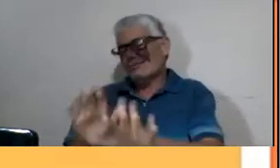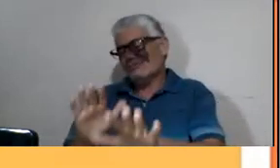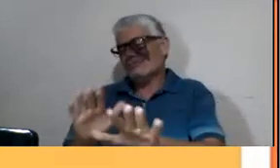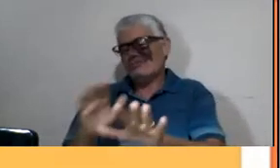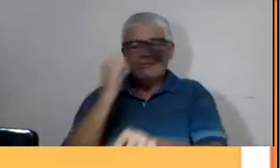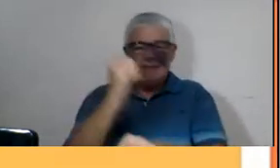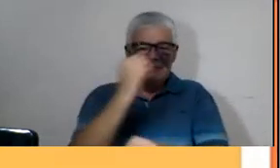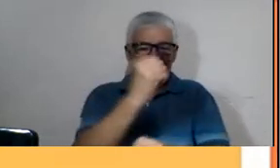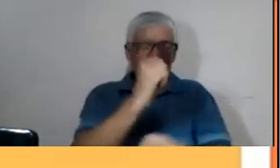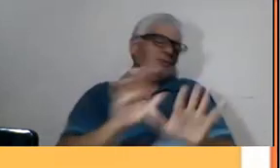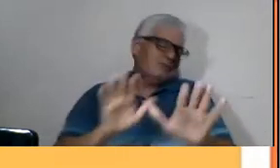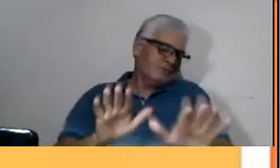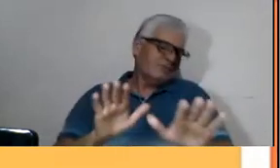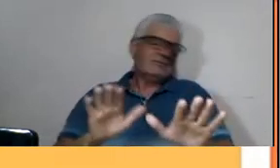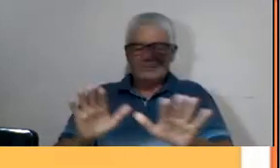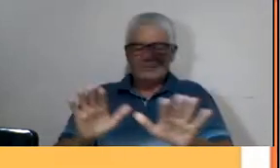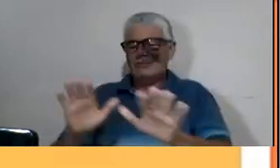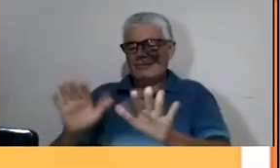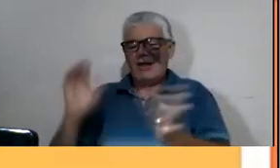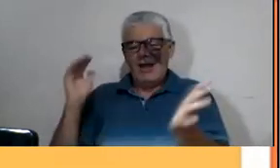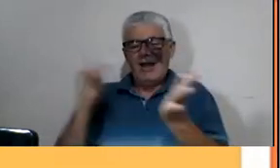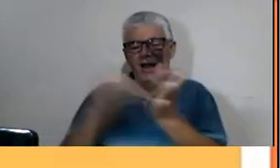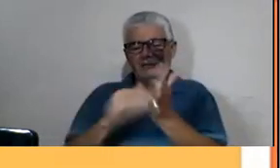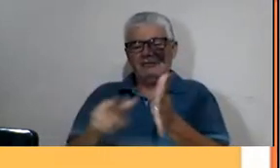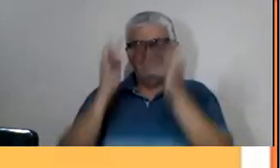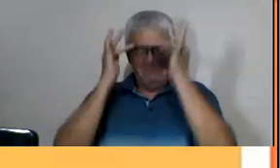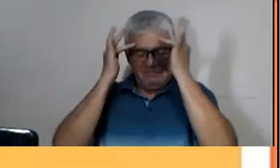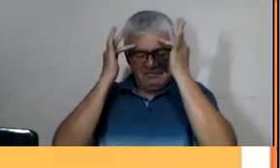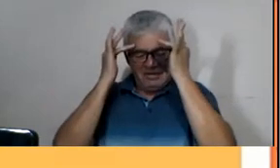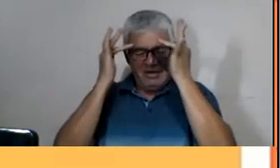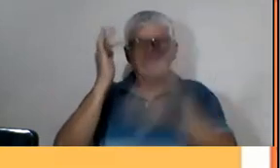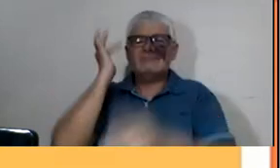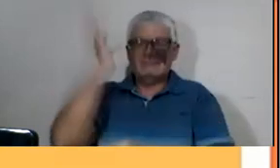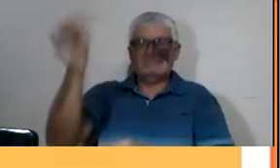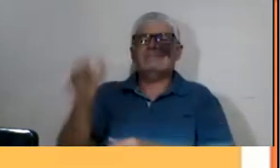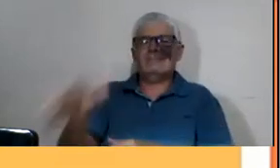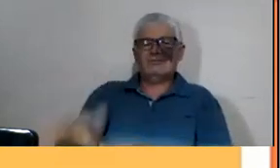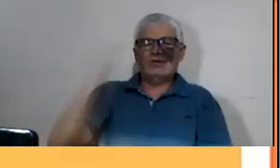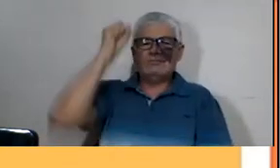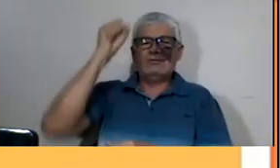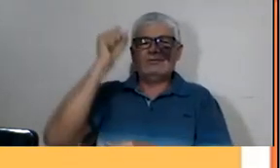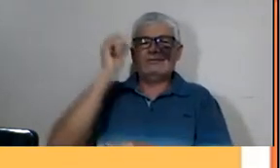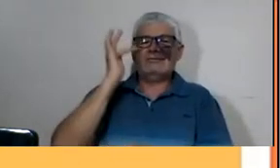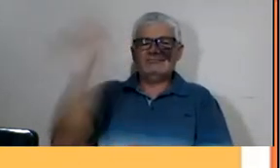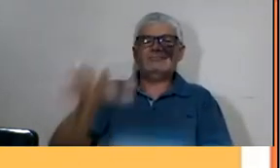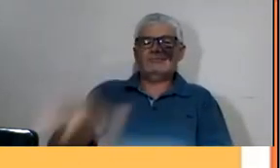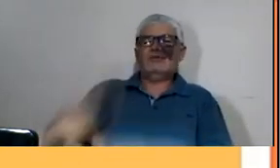1, Zacarias 11 e Ageu 1, versículo 1. Então, são versículos que comprovam